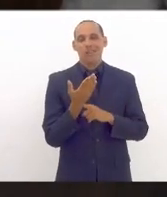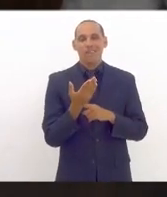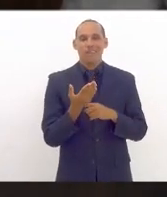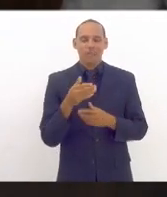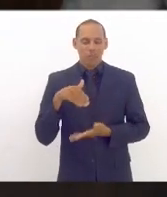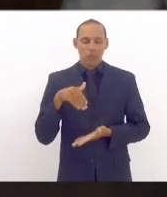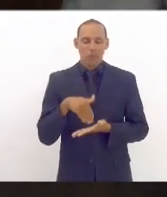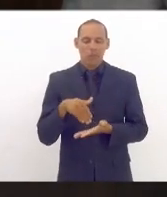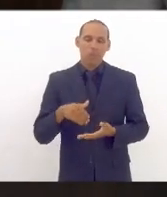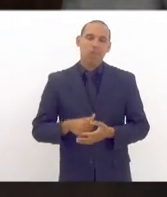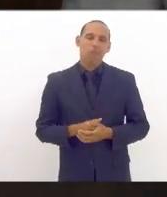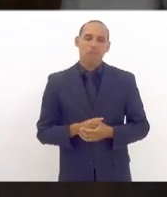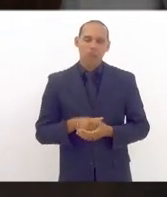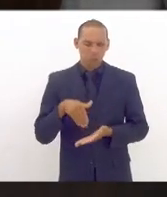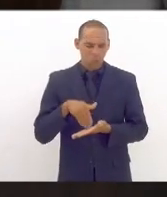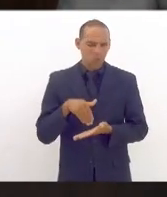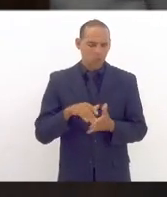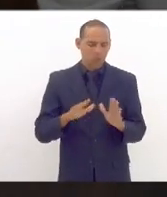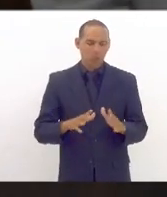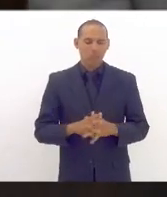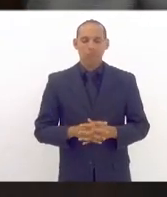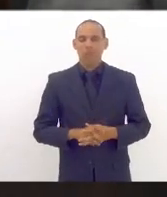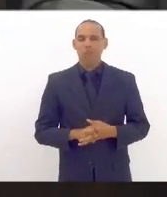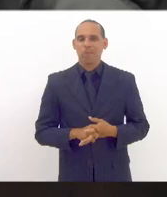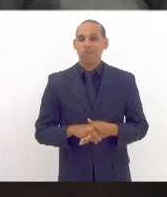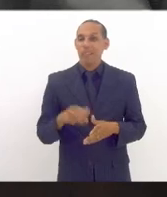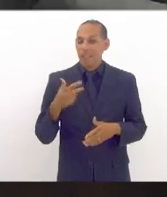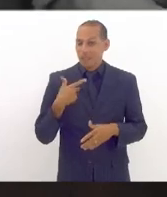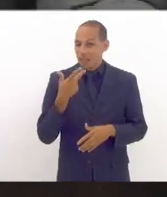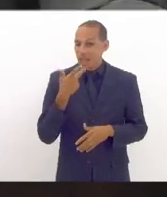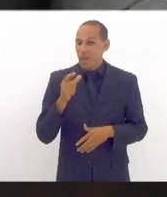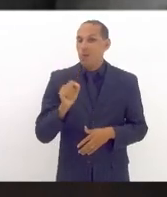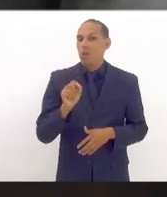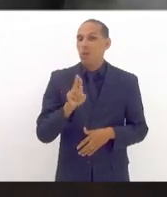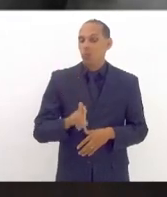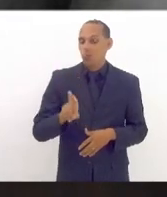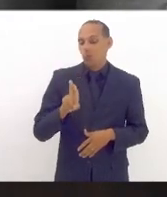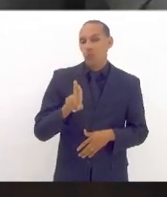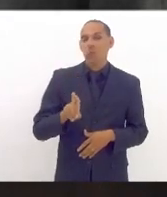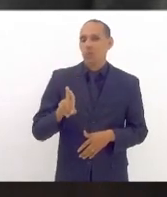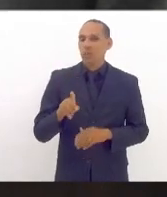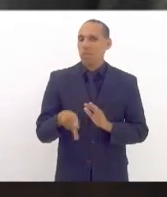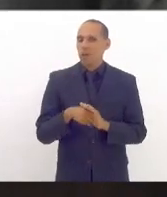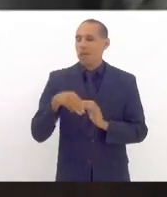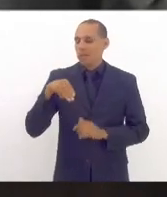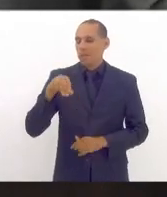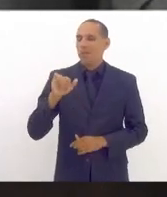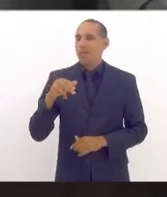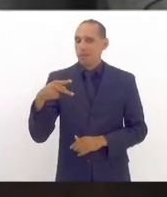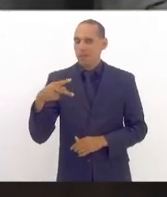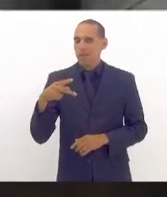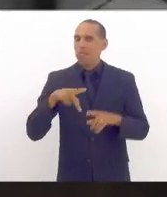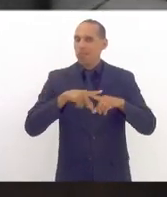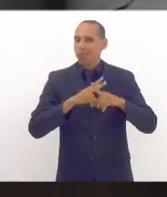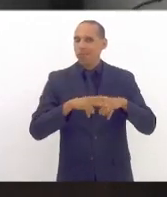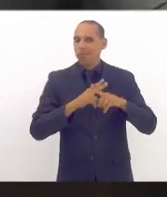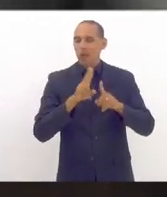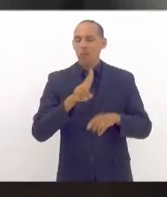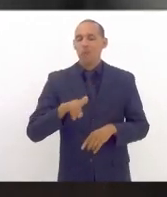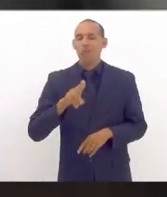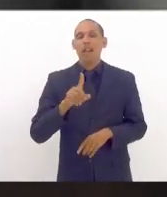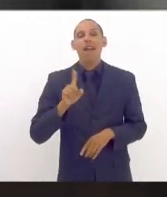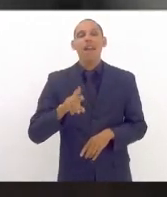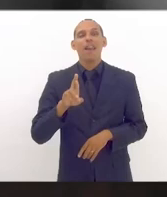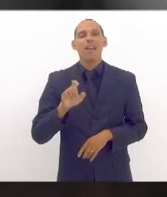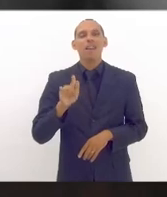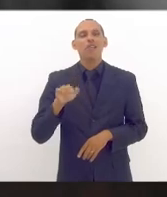por último Nelson por último eu tô falando da utilização da Matriz desse instrumento é